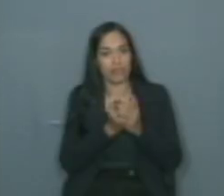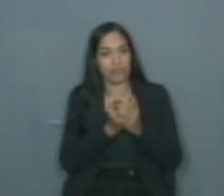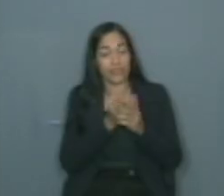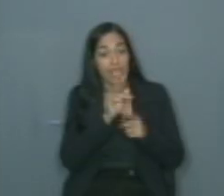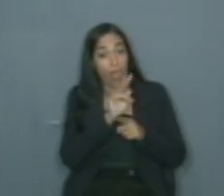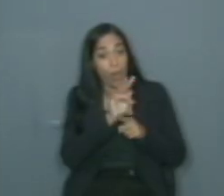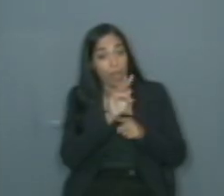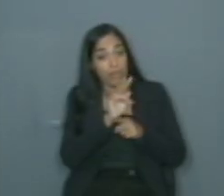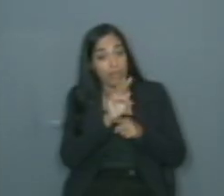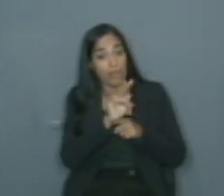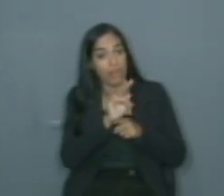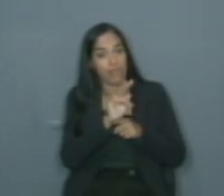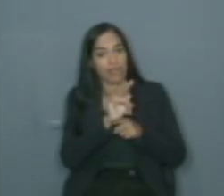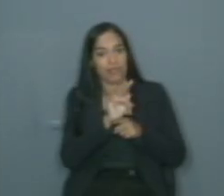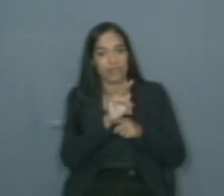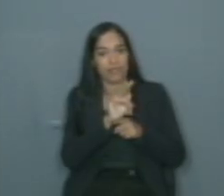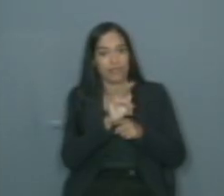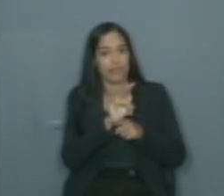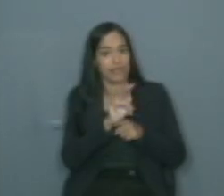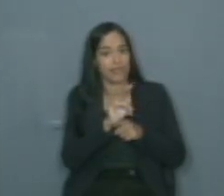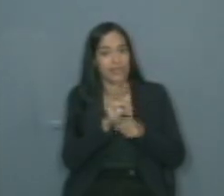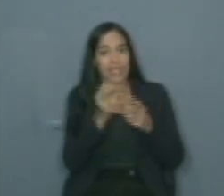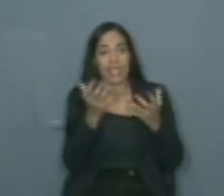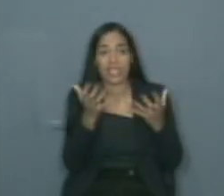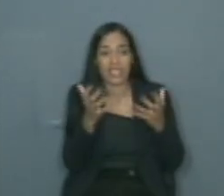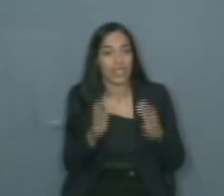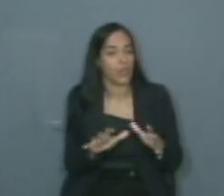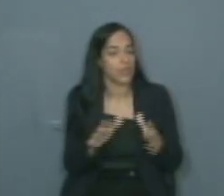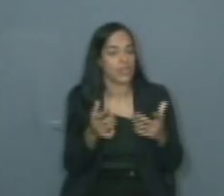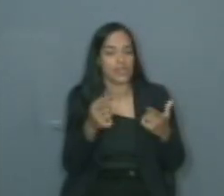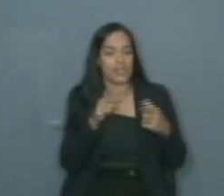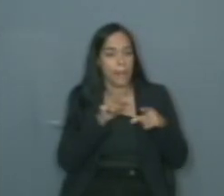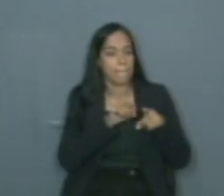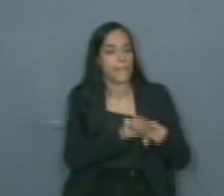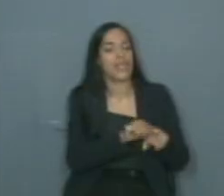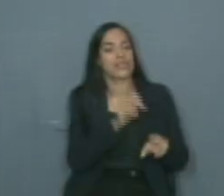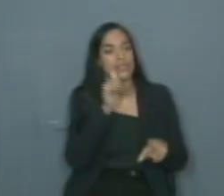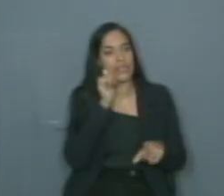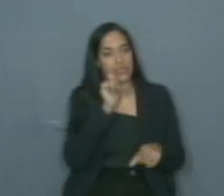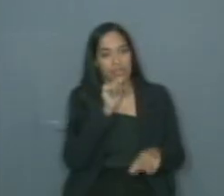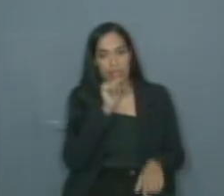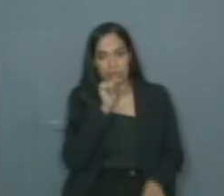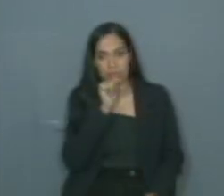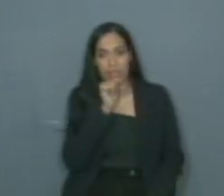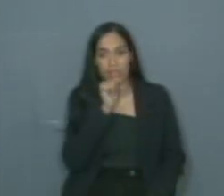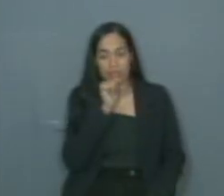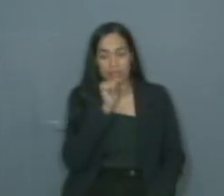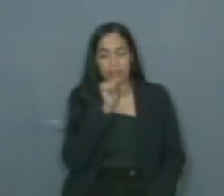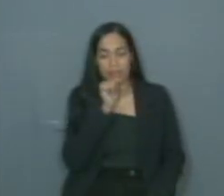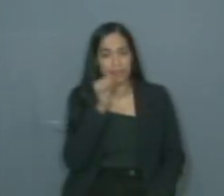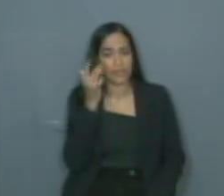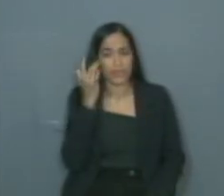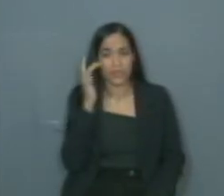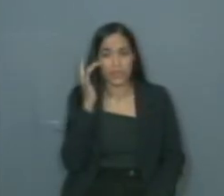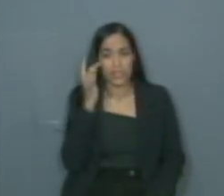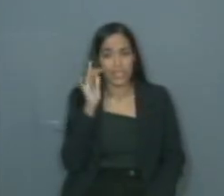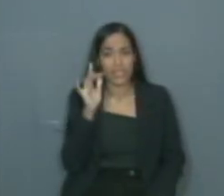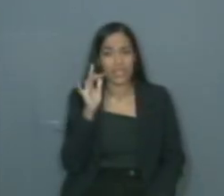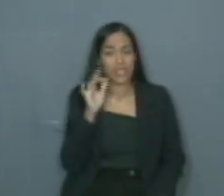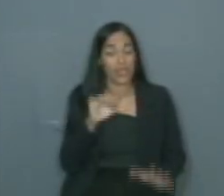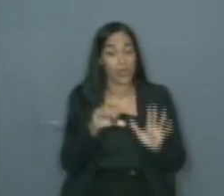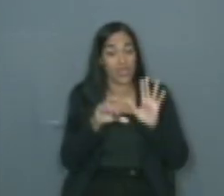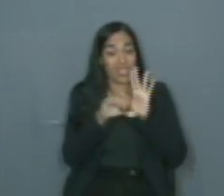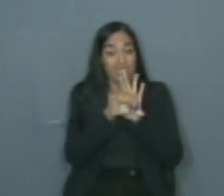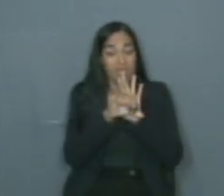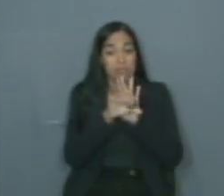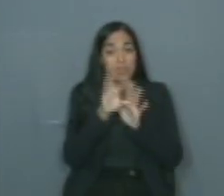nossos filhos, se negou a ser parceira dessa mãe. E não entendia que o crime